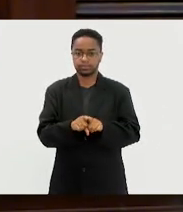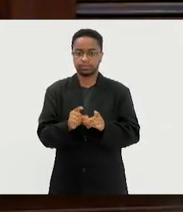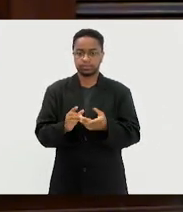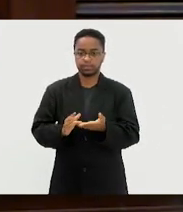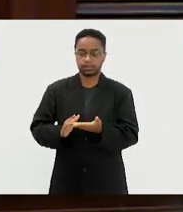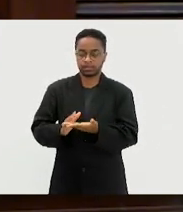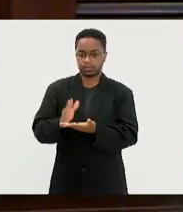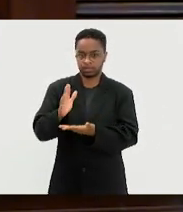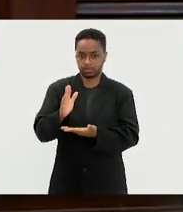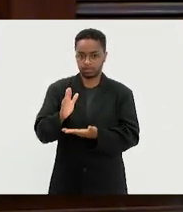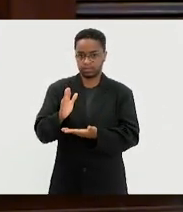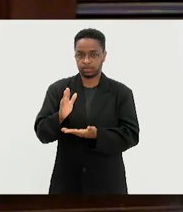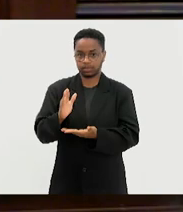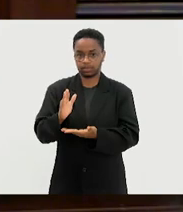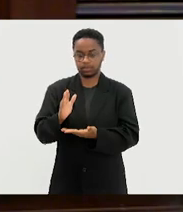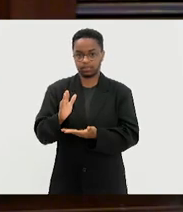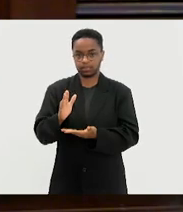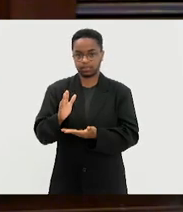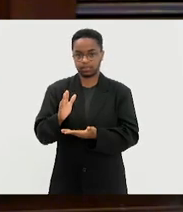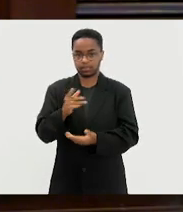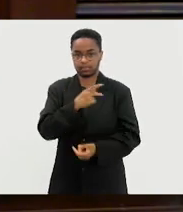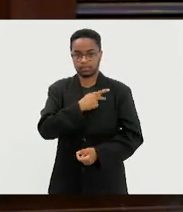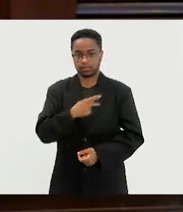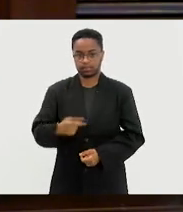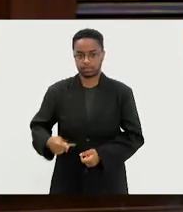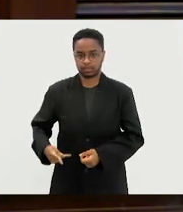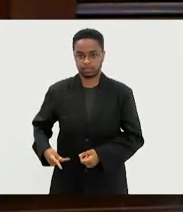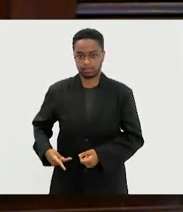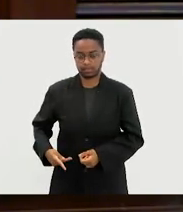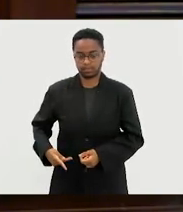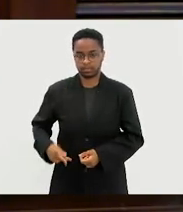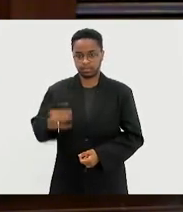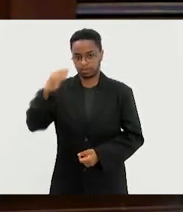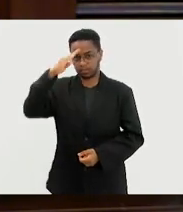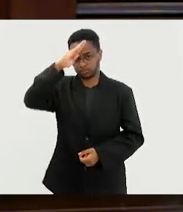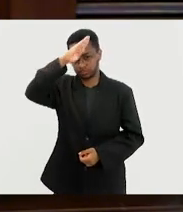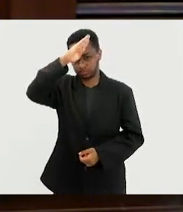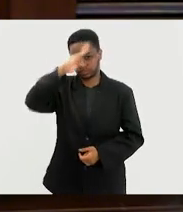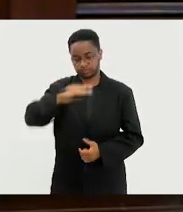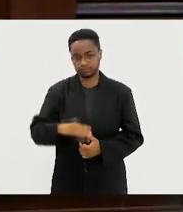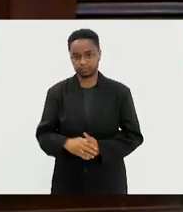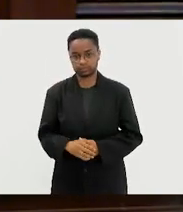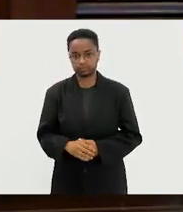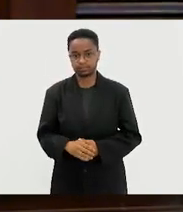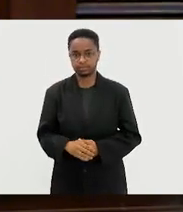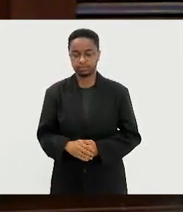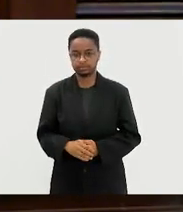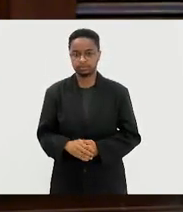sancionadas pelo presidente da época, Bolsonaro,